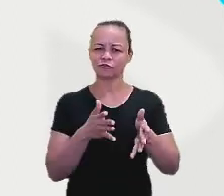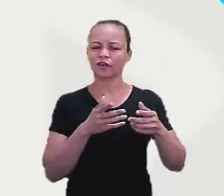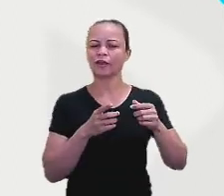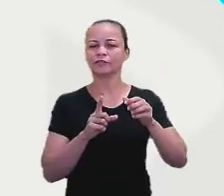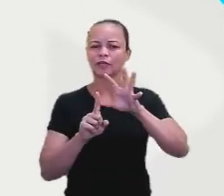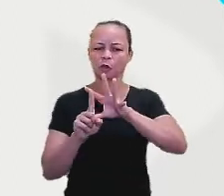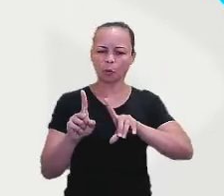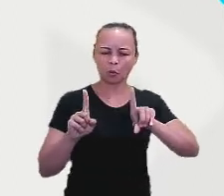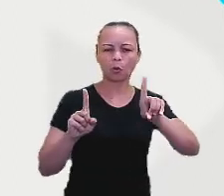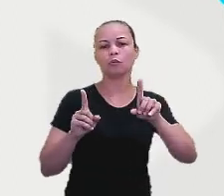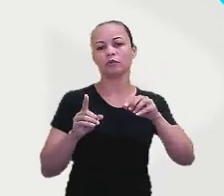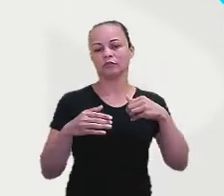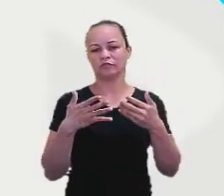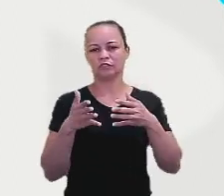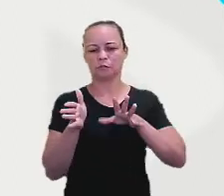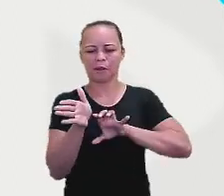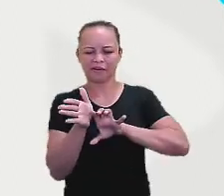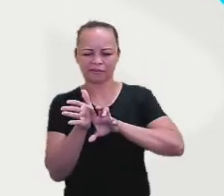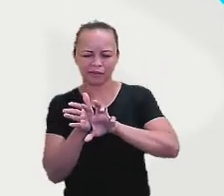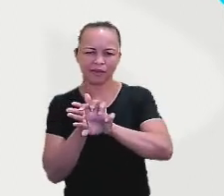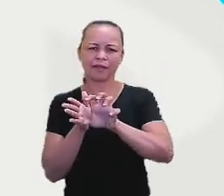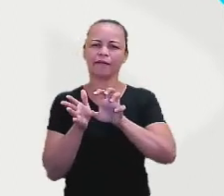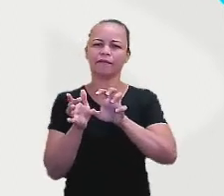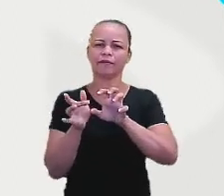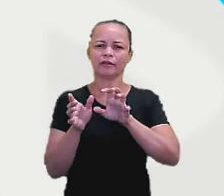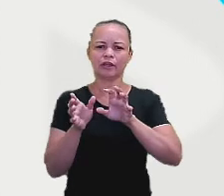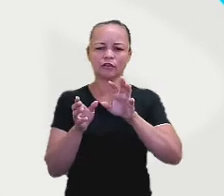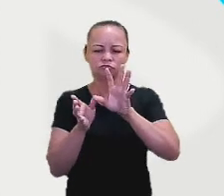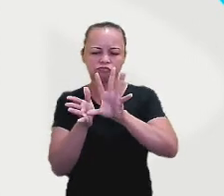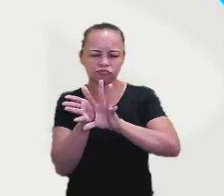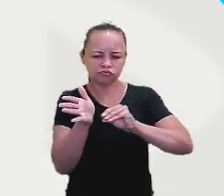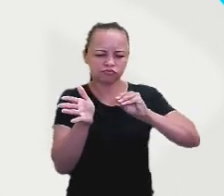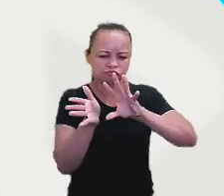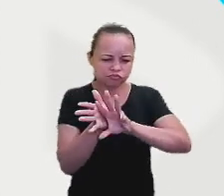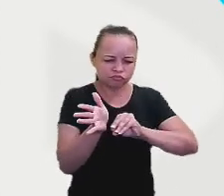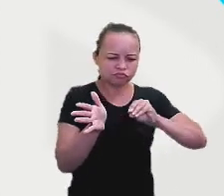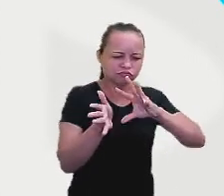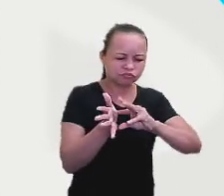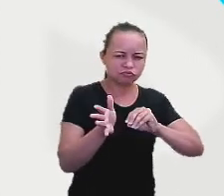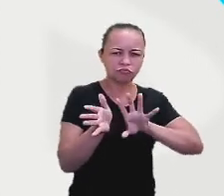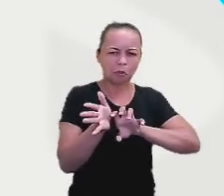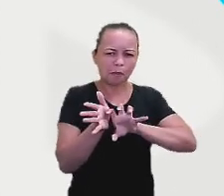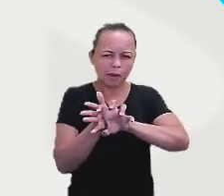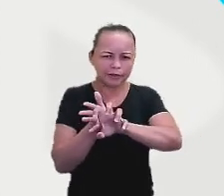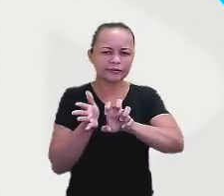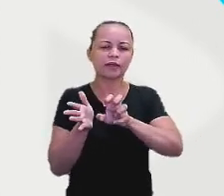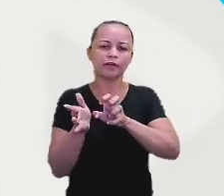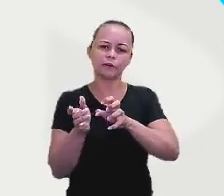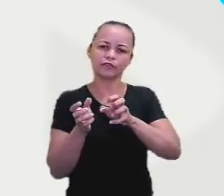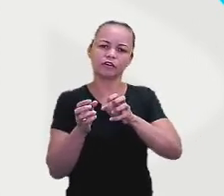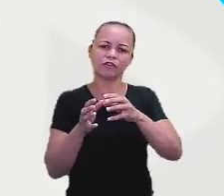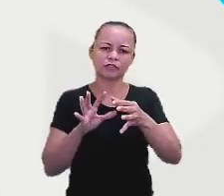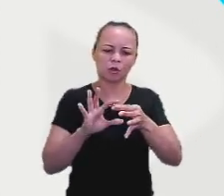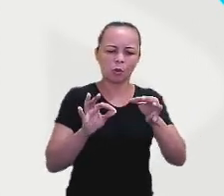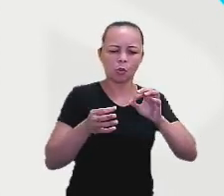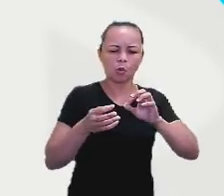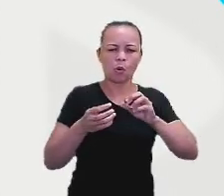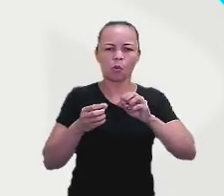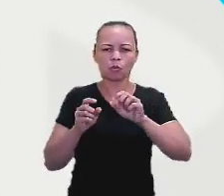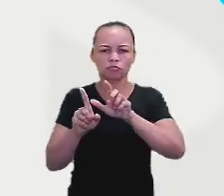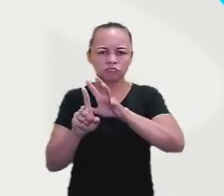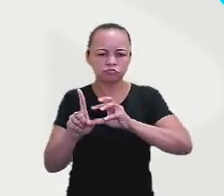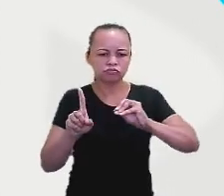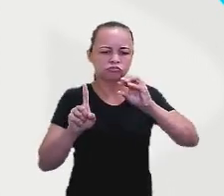bacteriana, através do processo de cisciparidade, divisão binária. Preste atenção nisso. As bactérias já fazem clones, porque